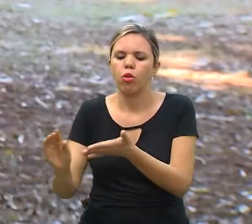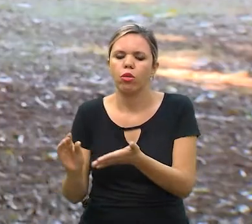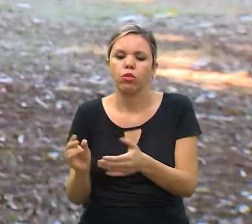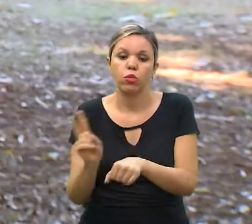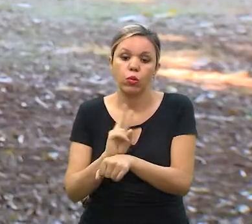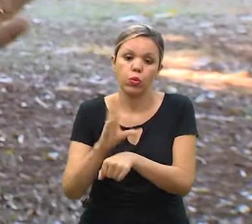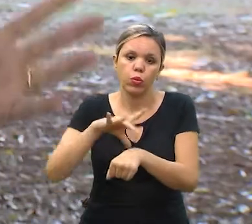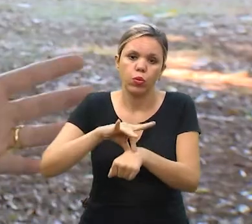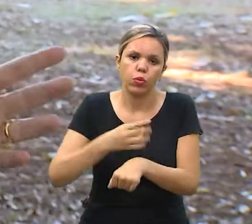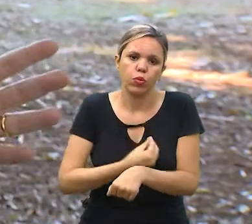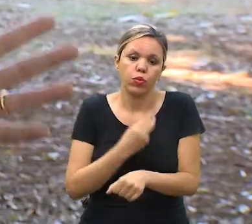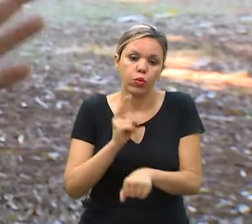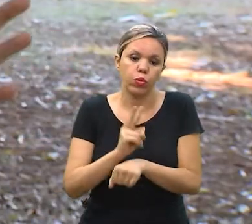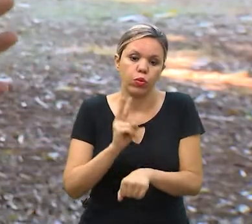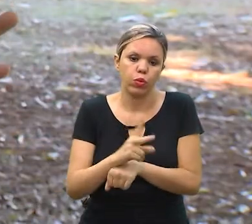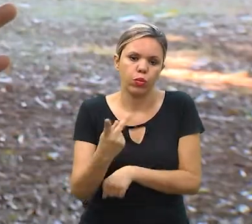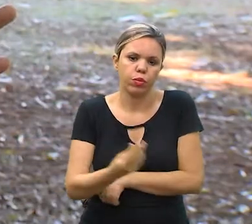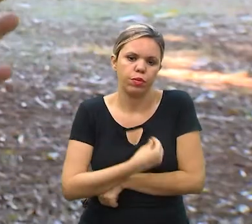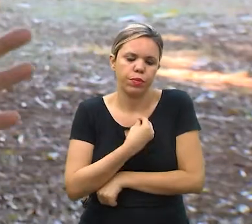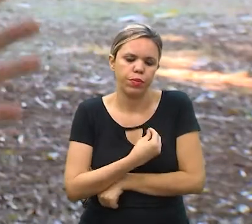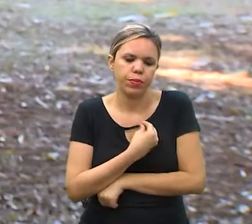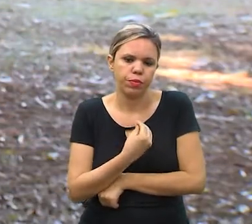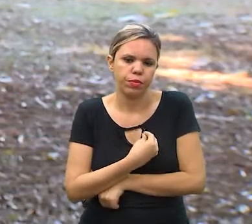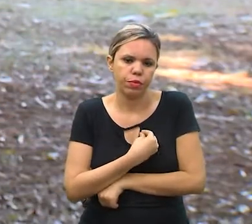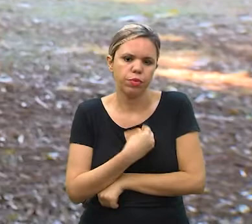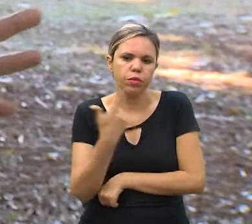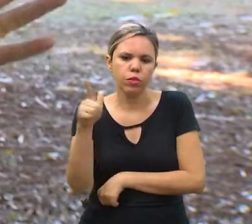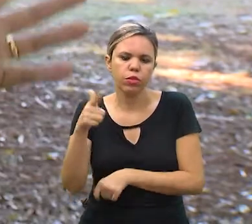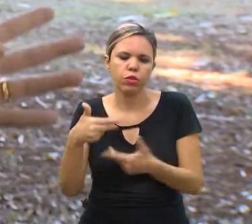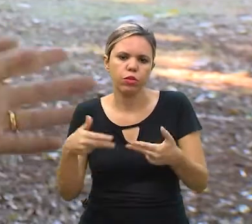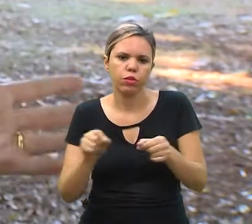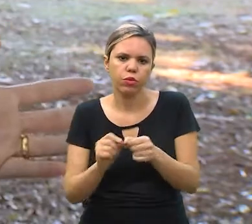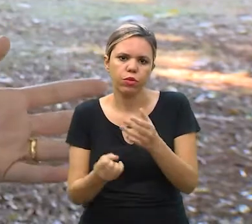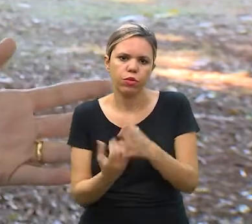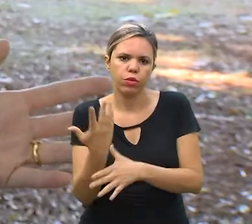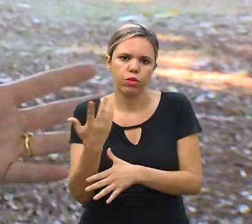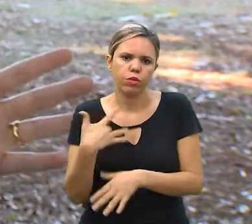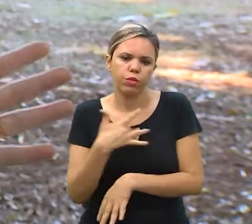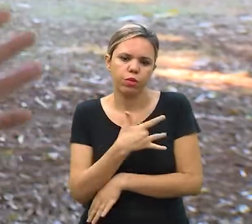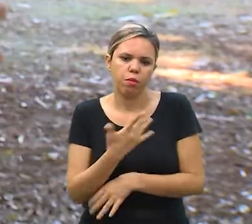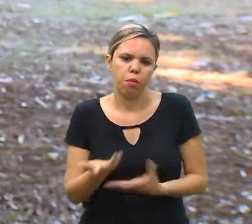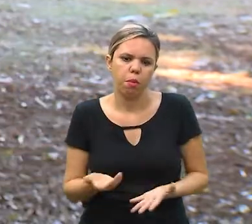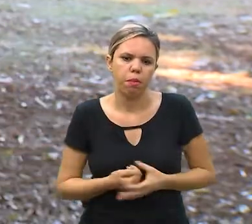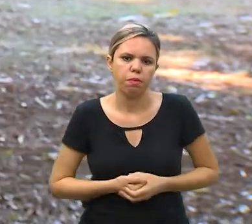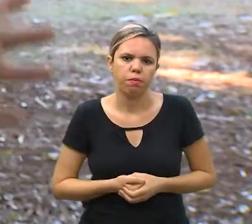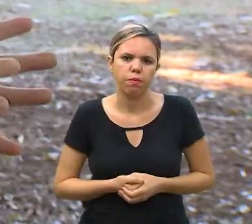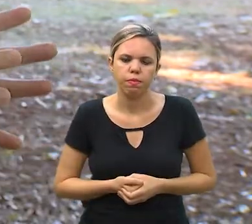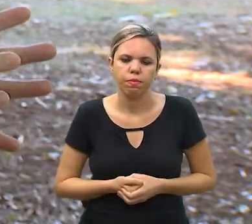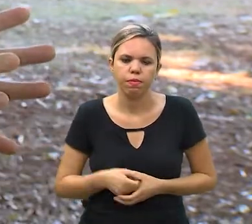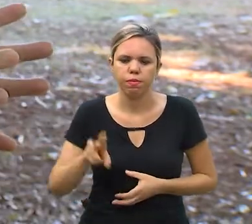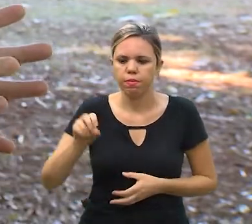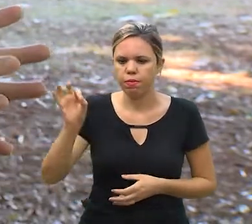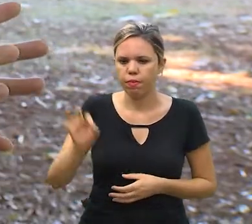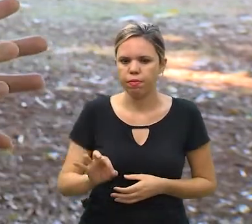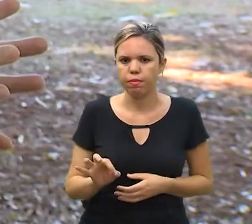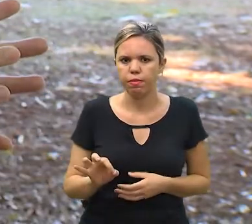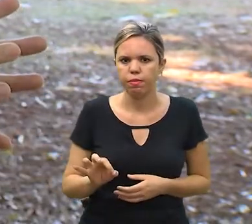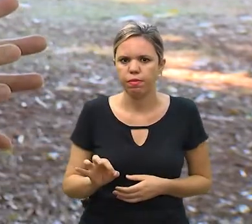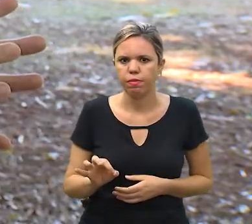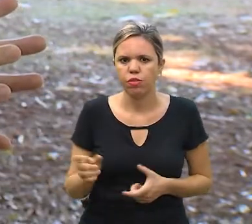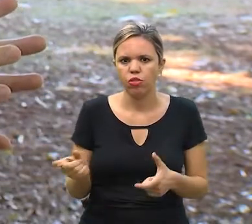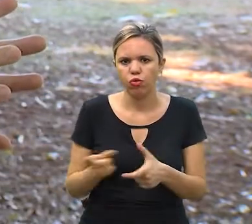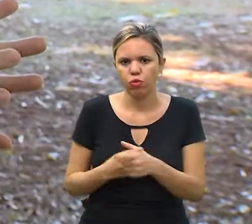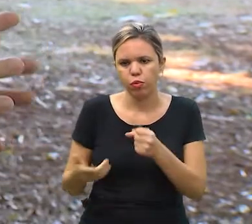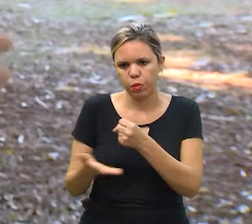de seguros, para poder se proteger em questões de outros imprevistos, por exemplo, relacionados à saúde. 50% são para as